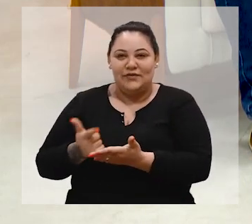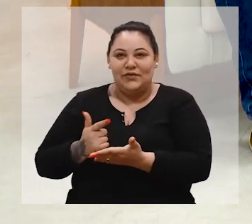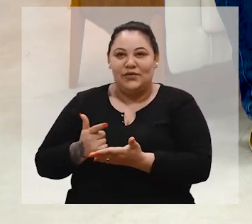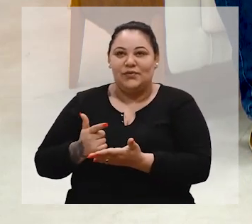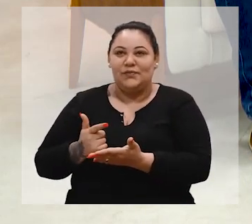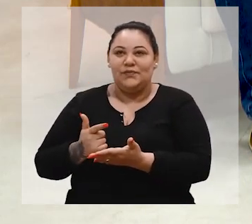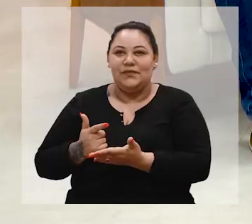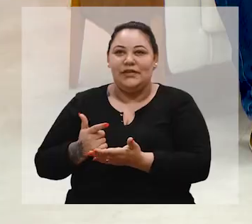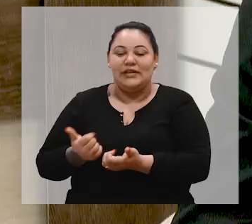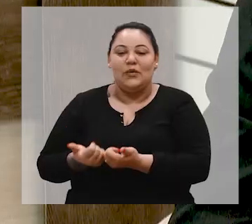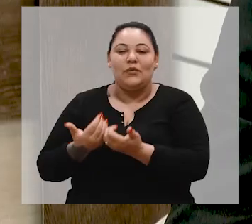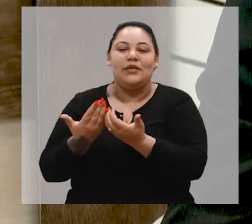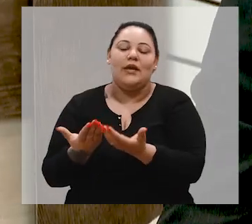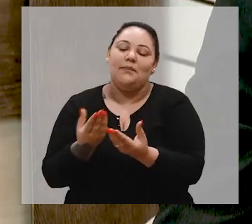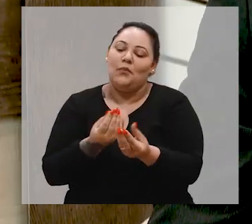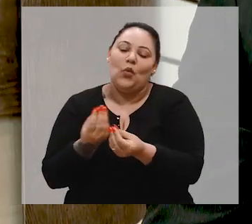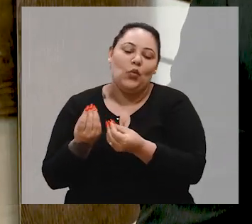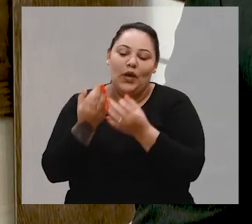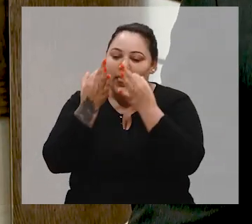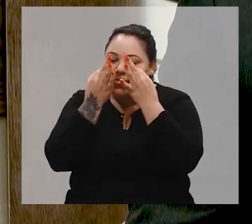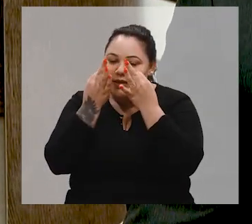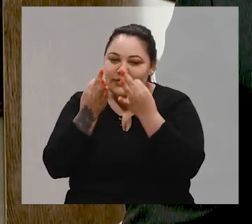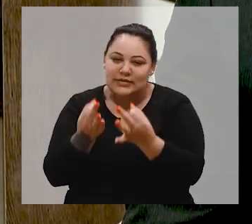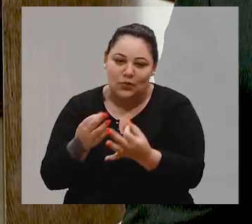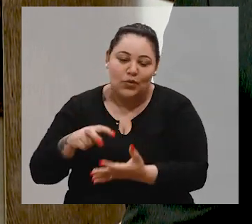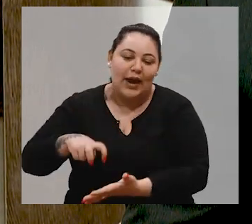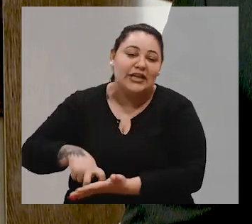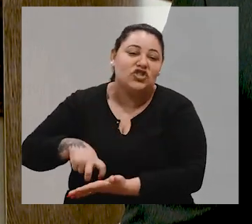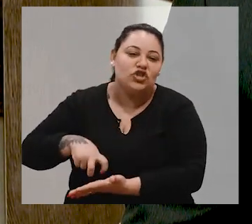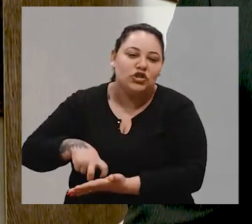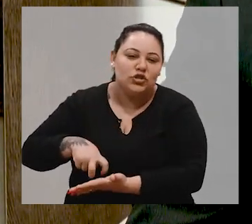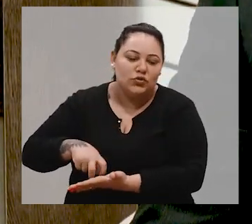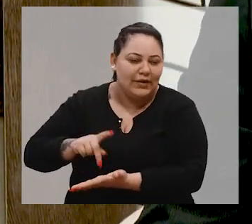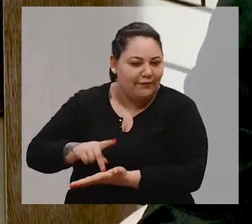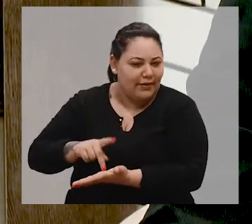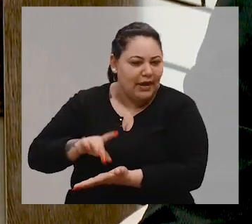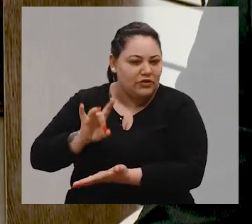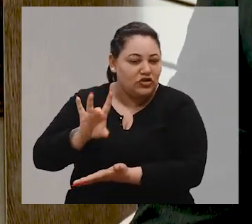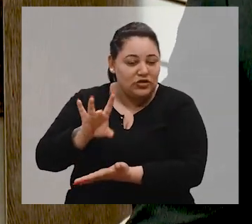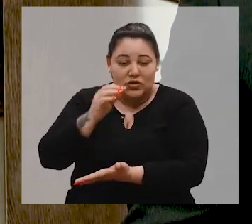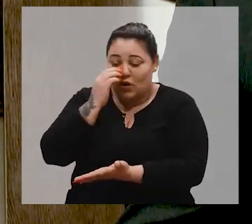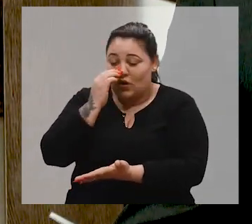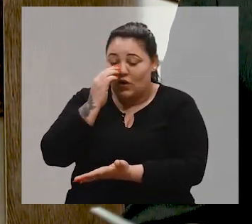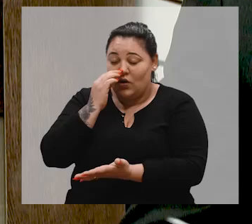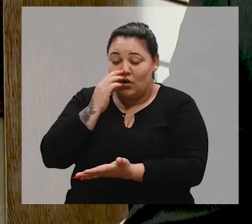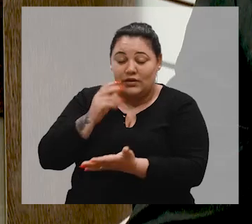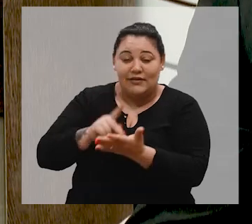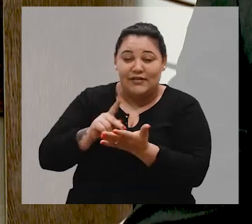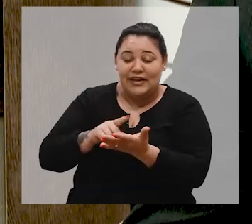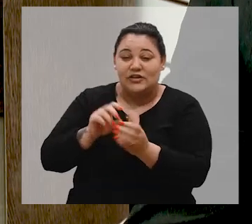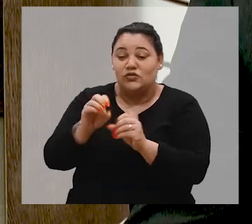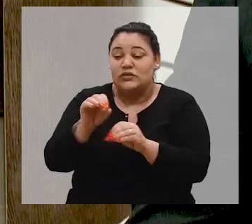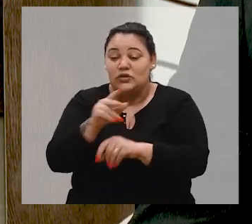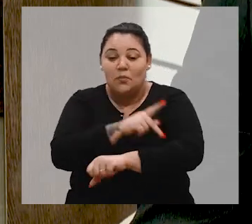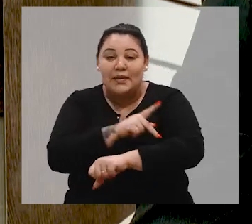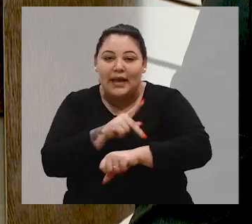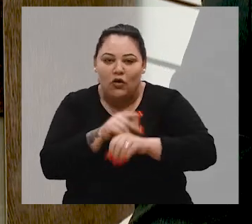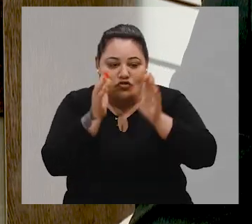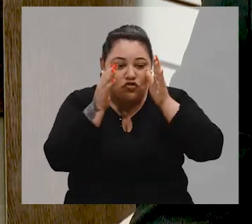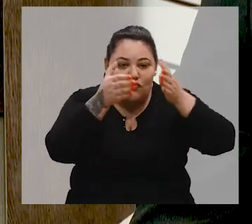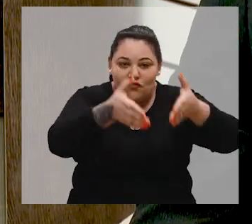obra não dê maior atenção no sentido da punição. Sim. Né? Ela fica mais no